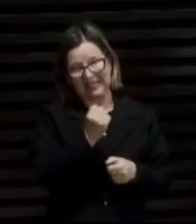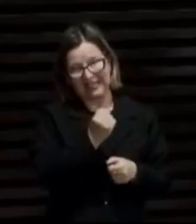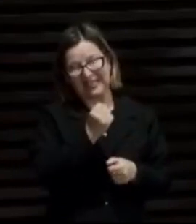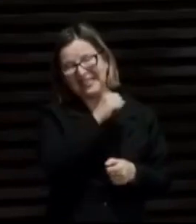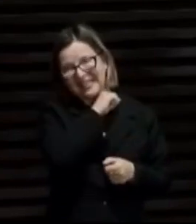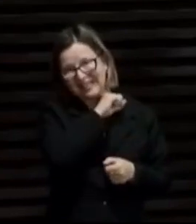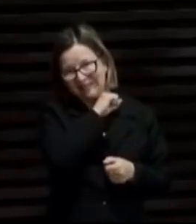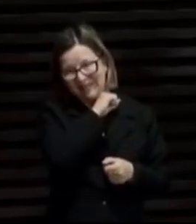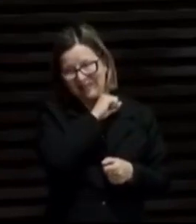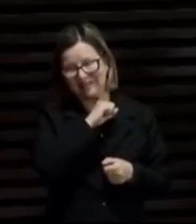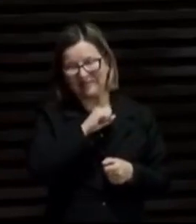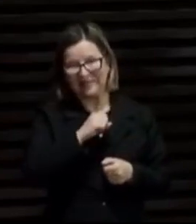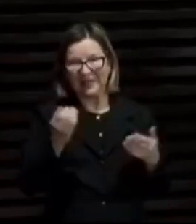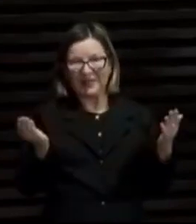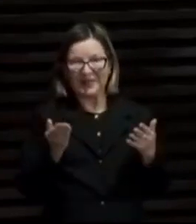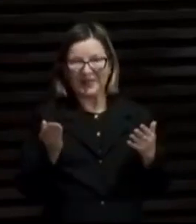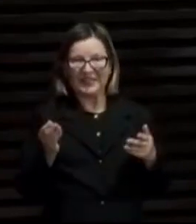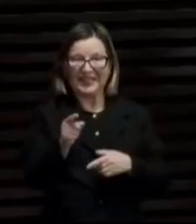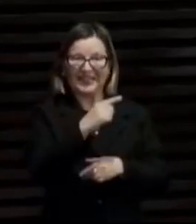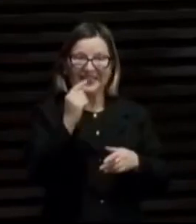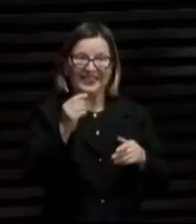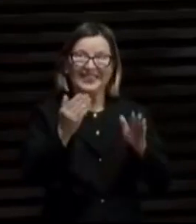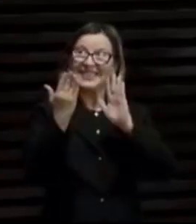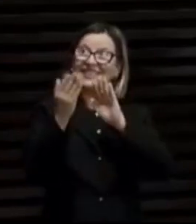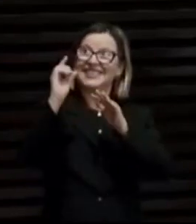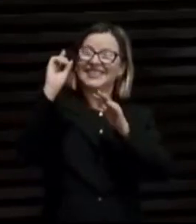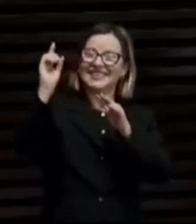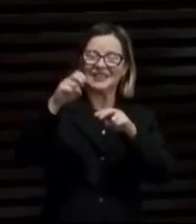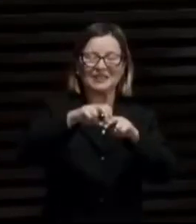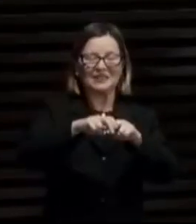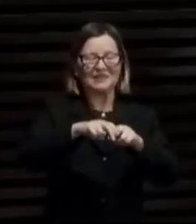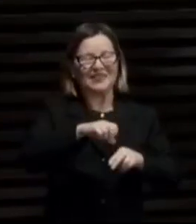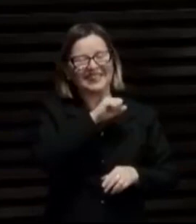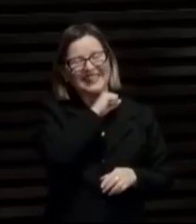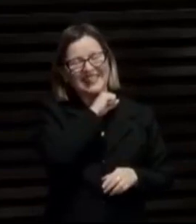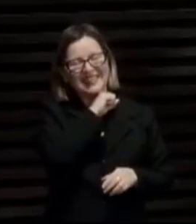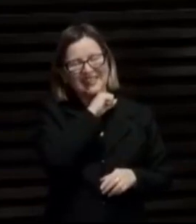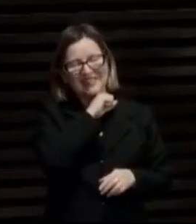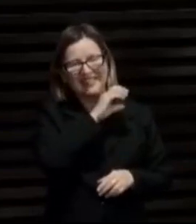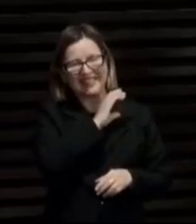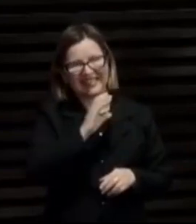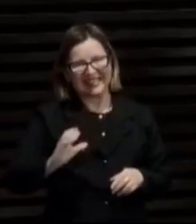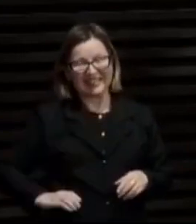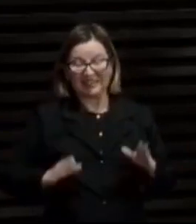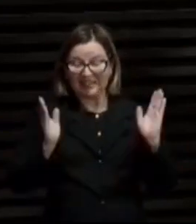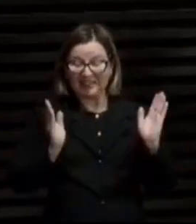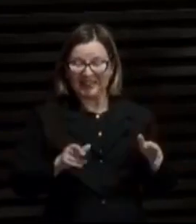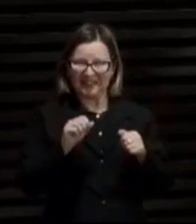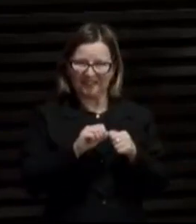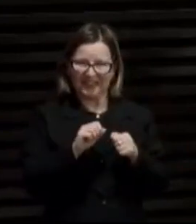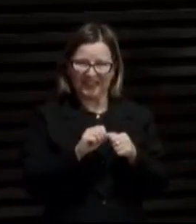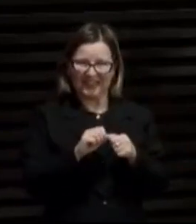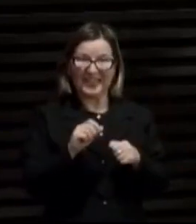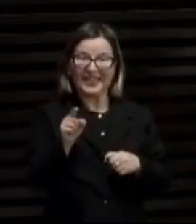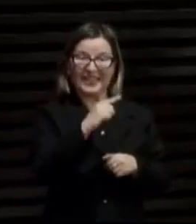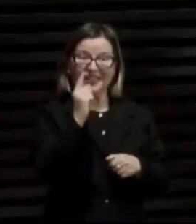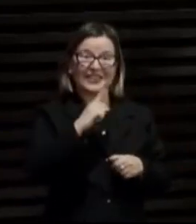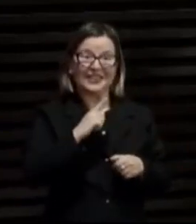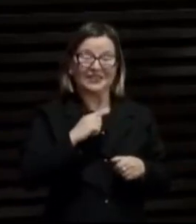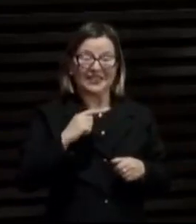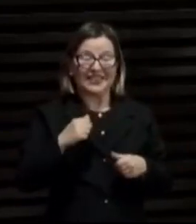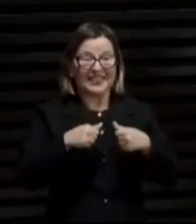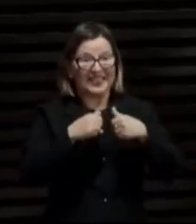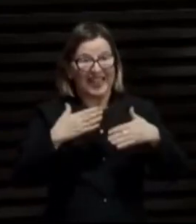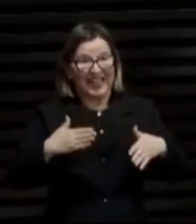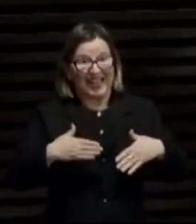pela obra que Cristo fez. Nós temos esse privilégio, meus irmãos, e nós às vezes não damos valor de vivermos essa